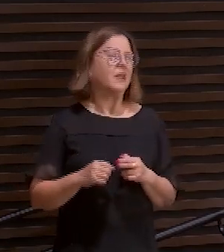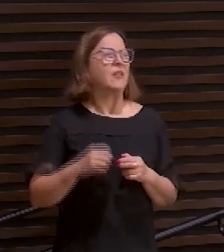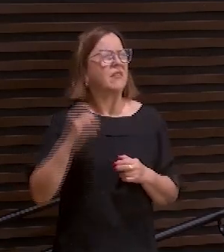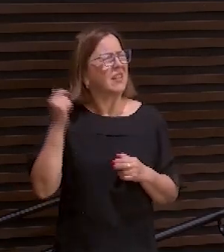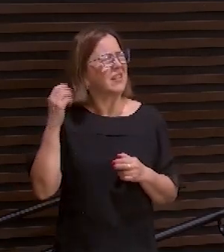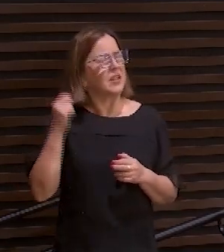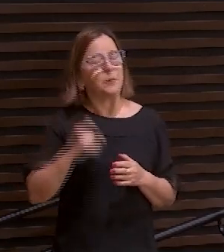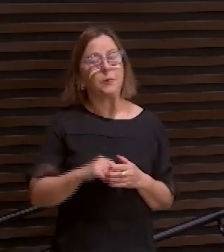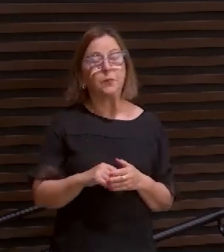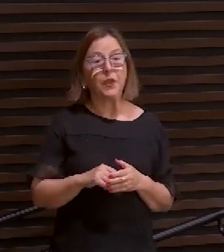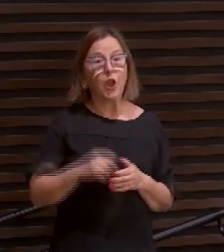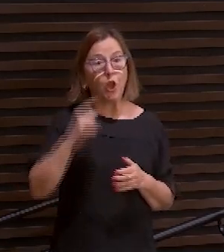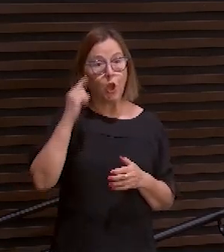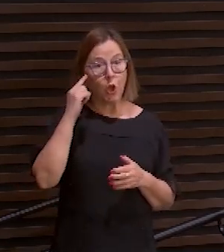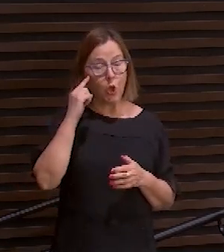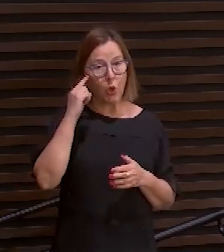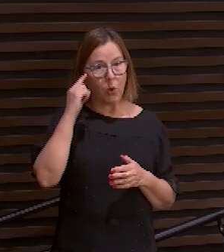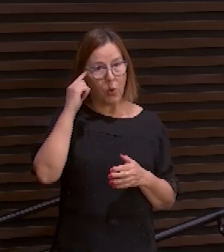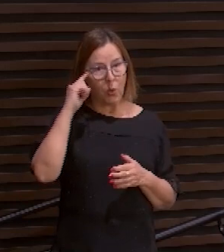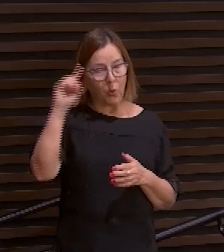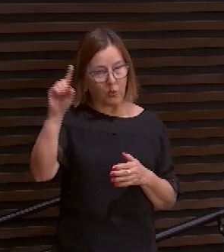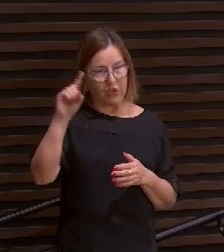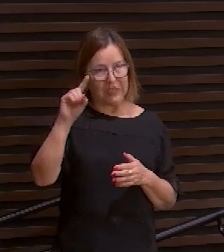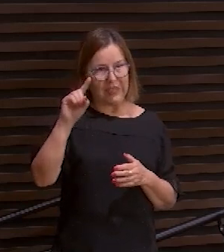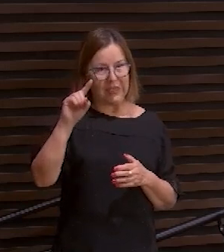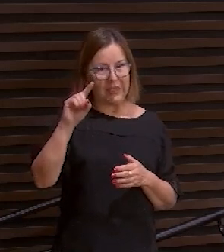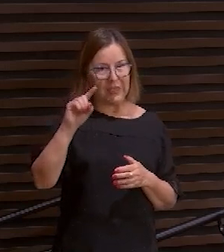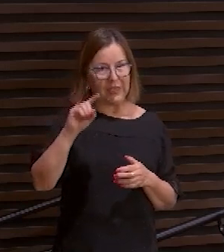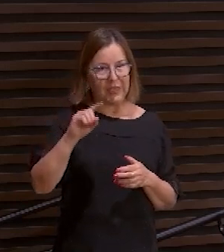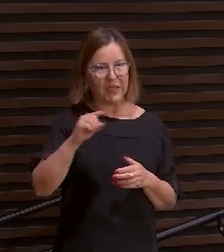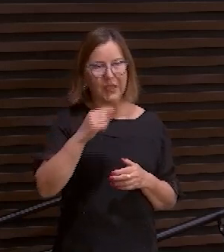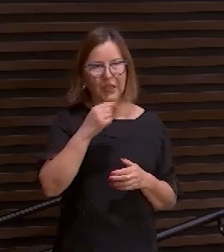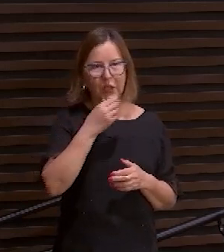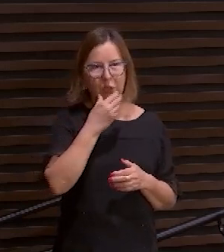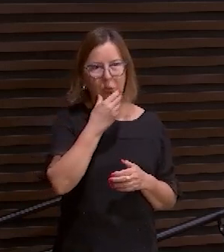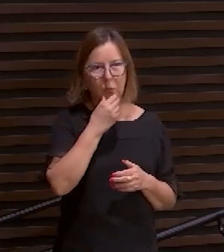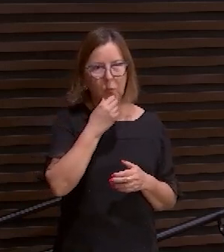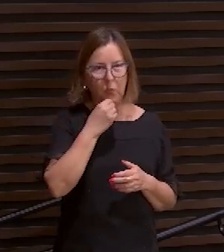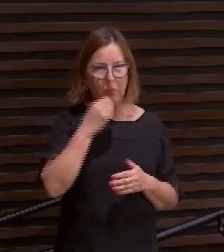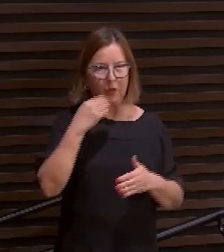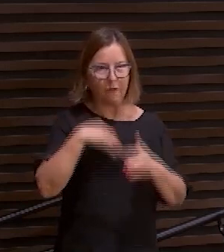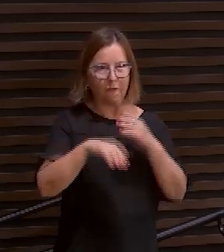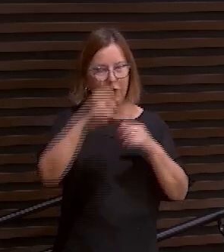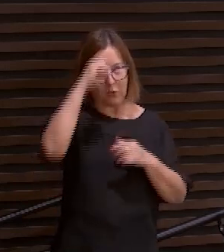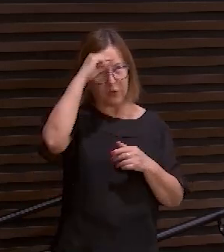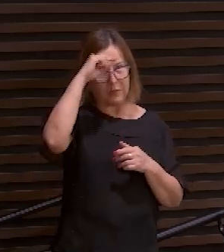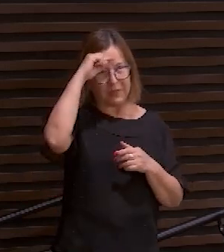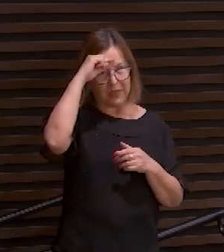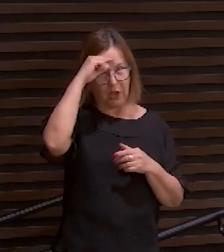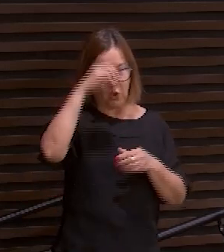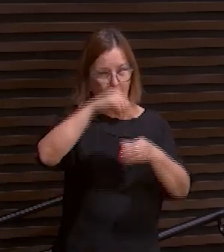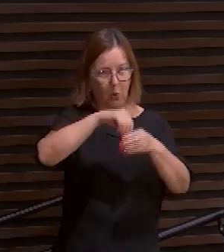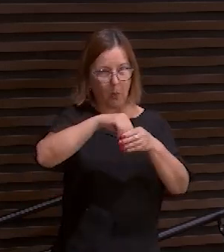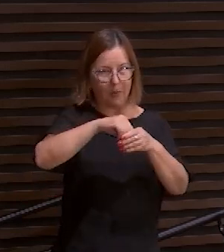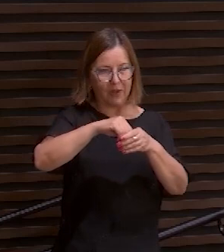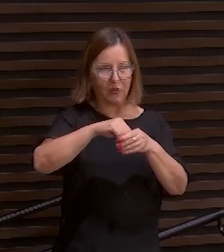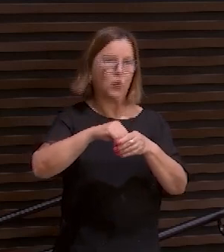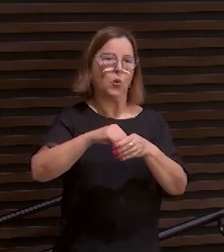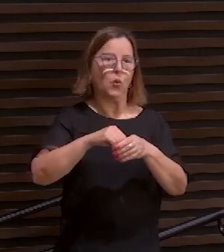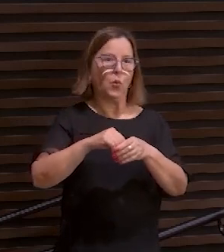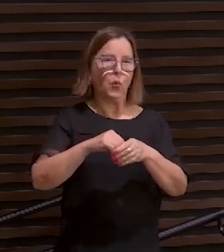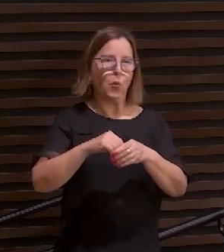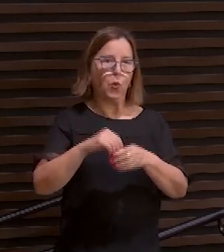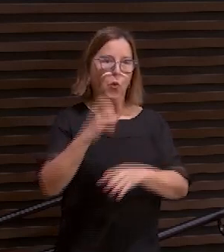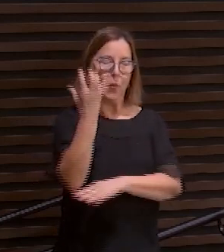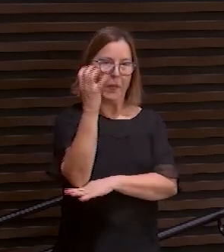hospital, ele plantou um pinus japonês. E ele disse para a filha, dia sim, dia não, você